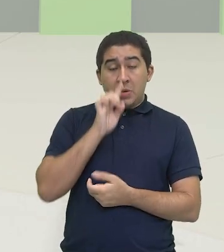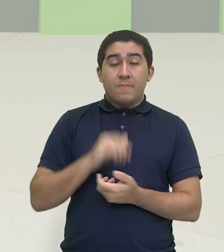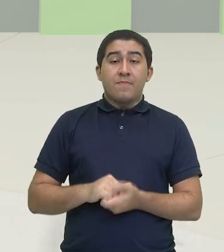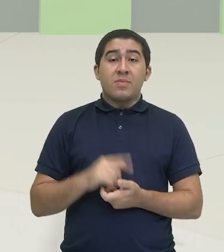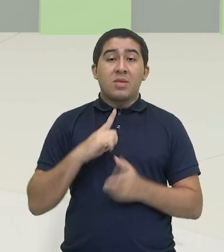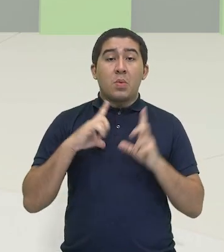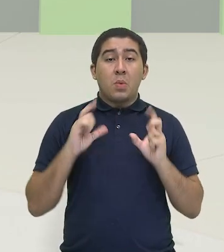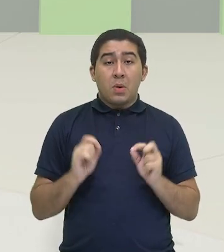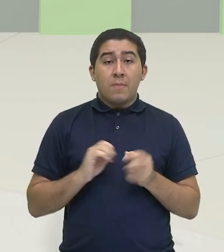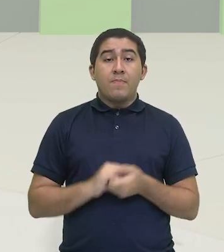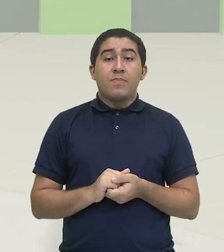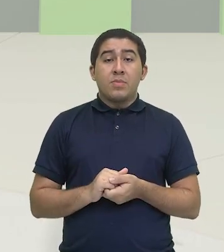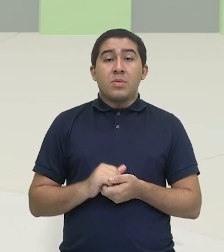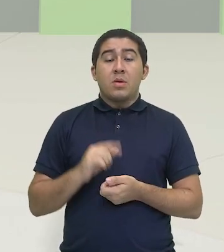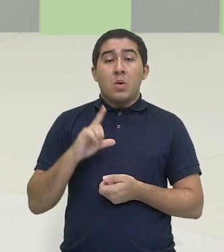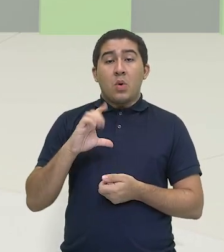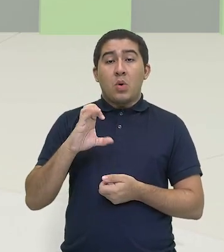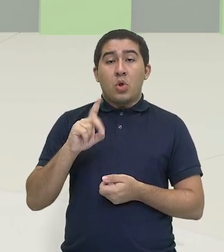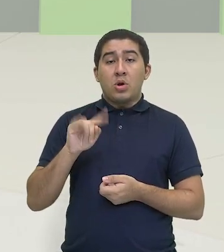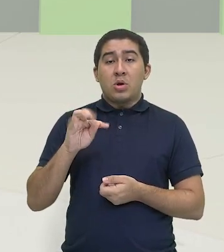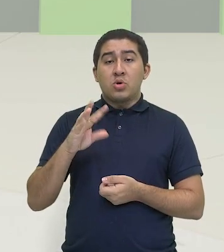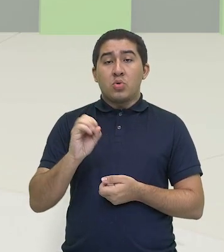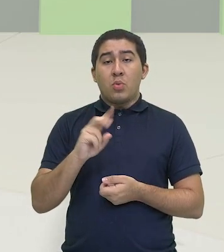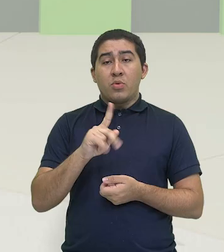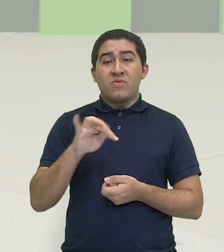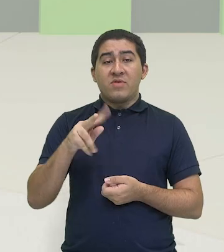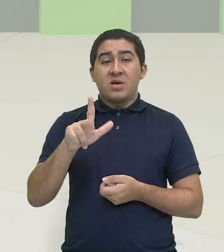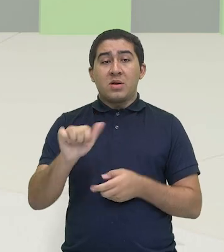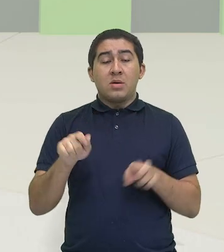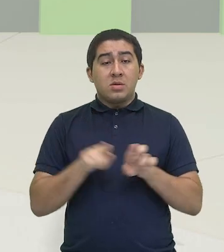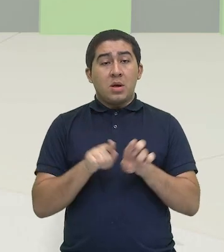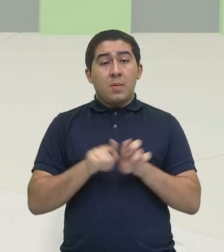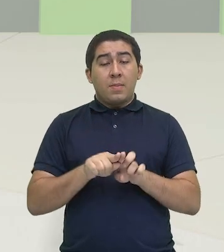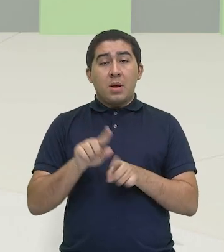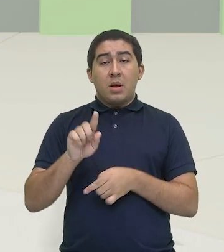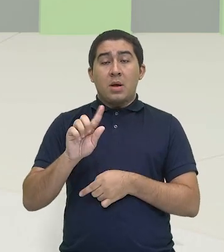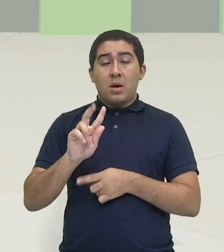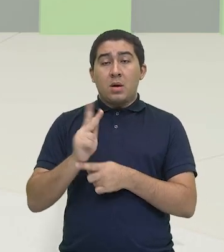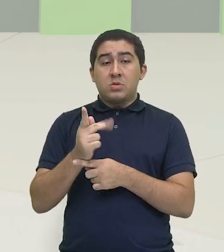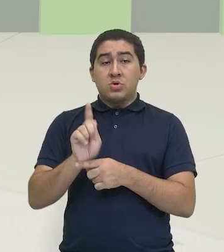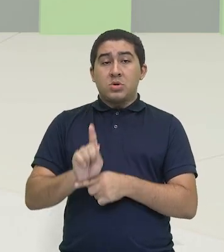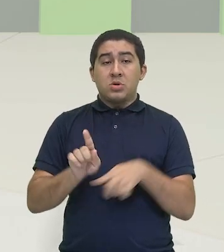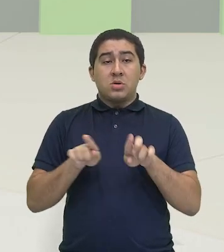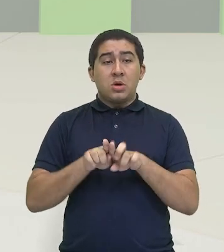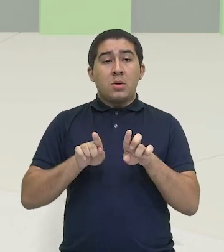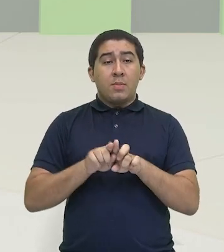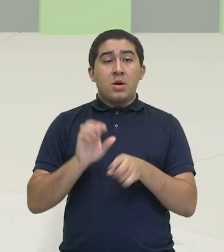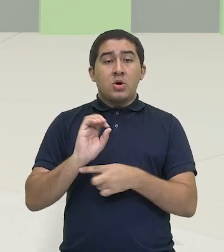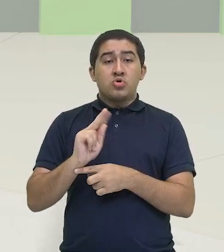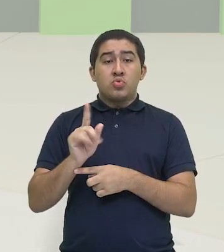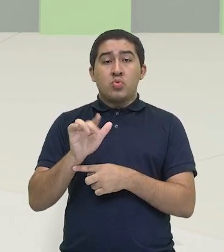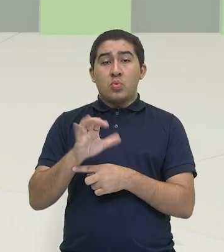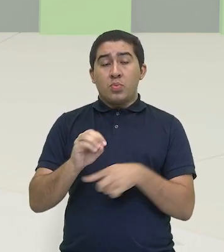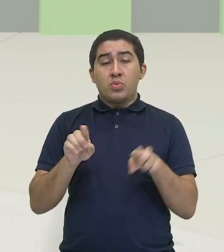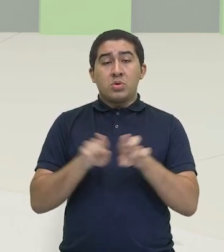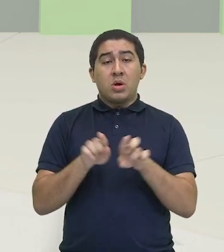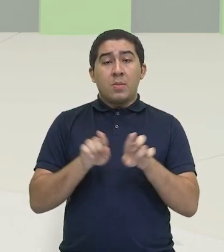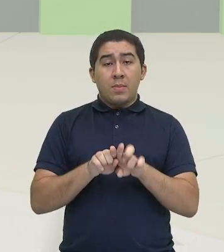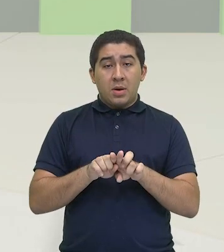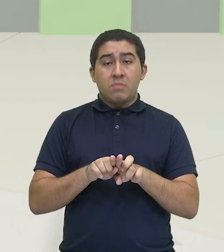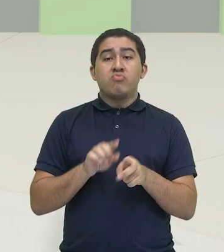inclui cloreto de polivinila, mercúrio, chumbo, cadêmio.